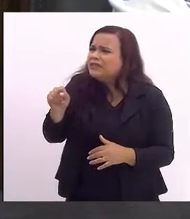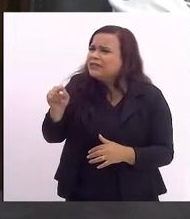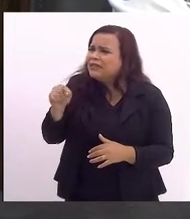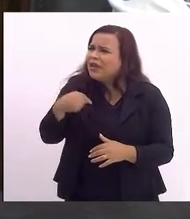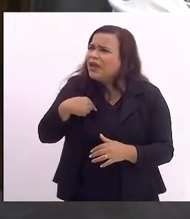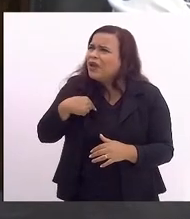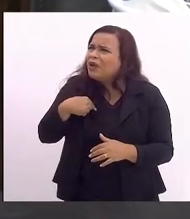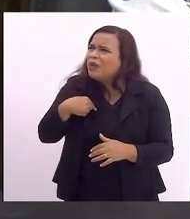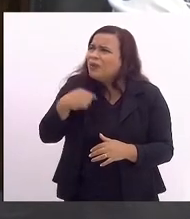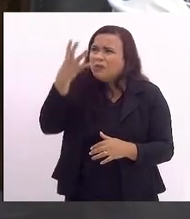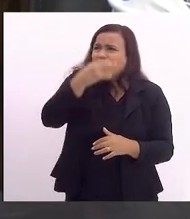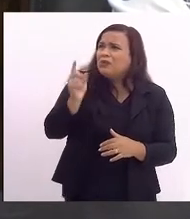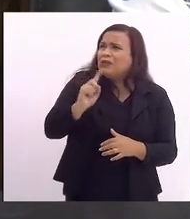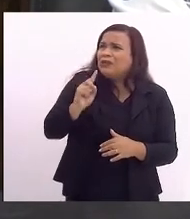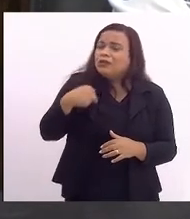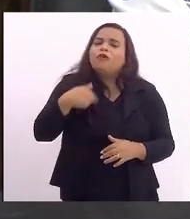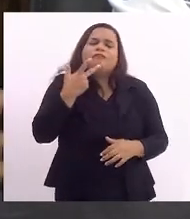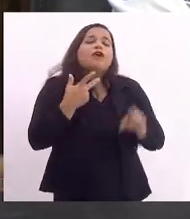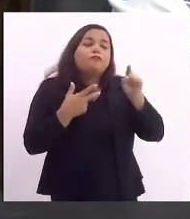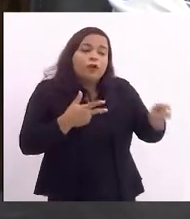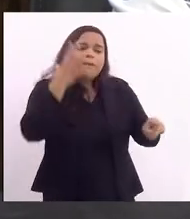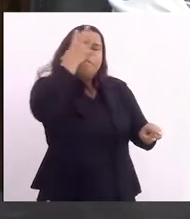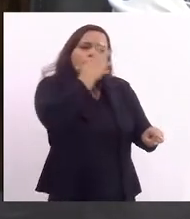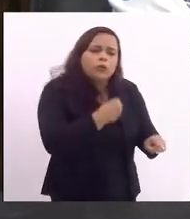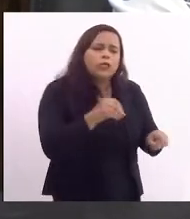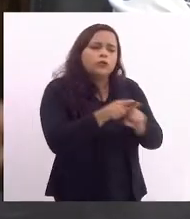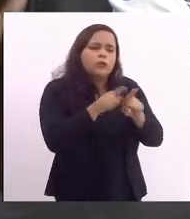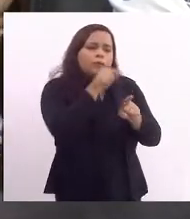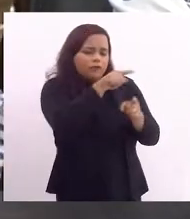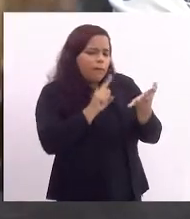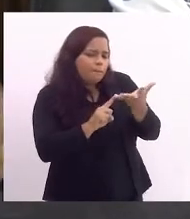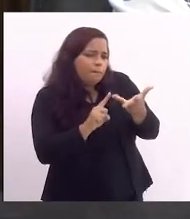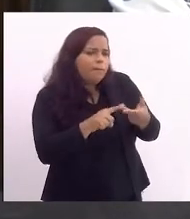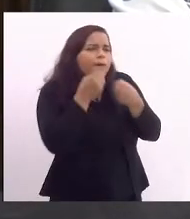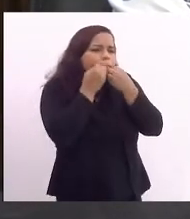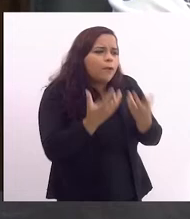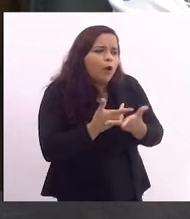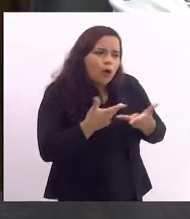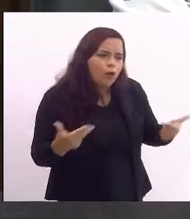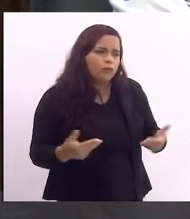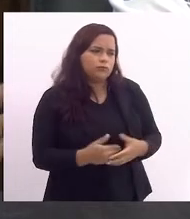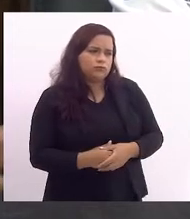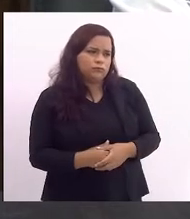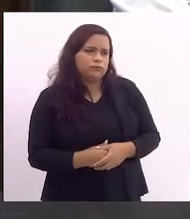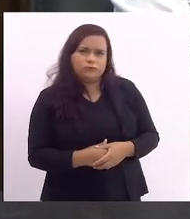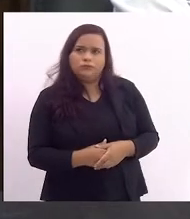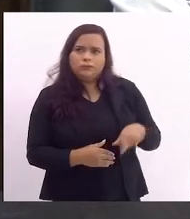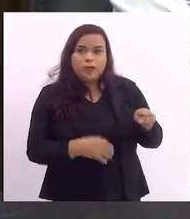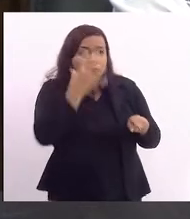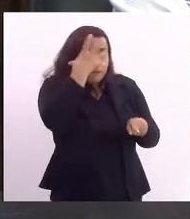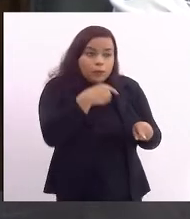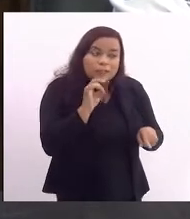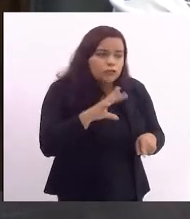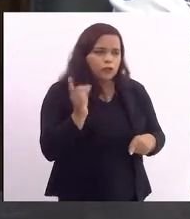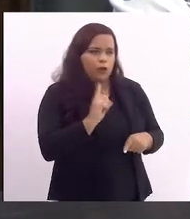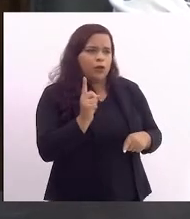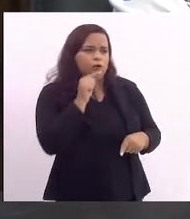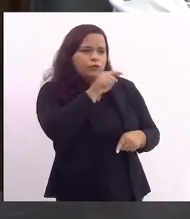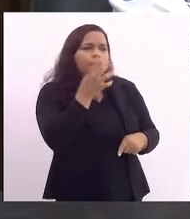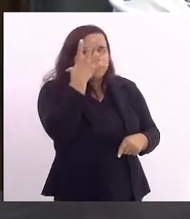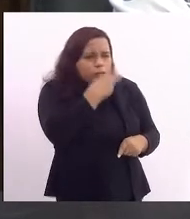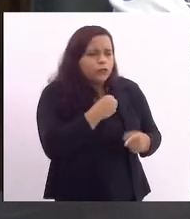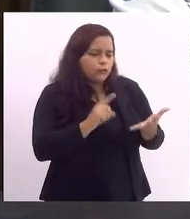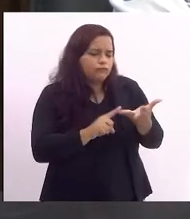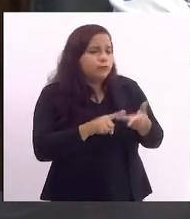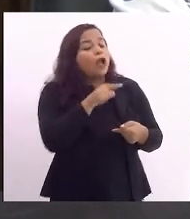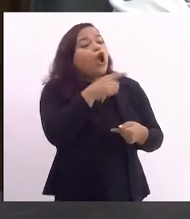olha, você, além de ser bonito, você também é um monte de coisa, porque senão vão querer também se colocar só nesse lugar e você também não pode deixar. Vamos falar, o que você